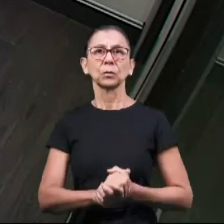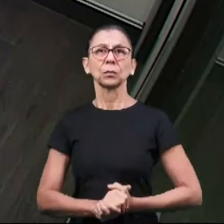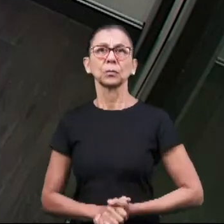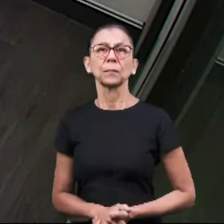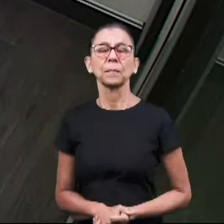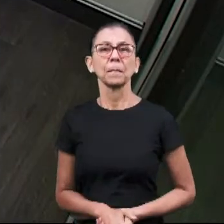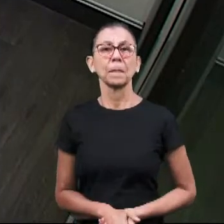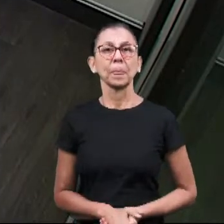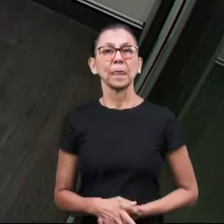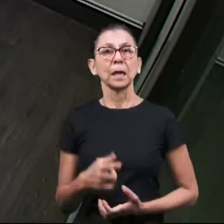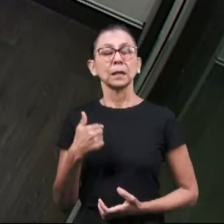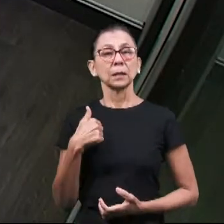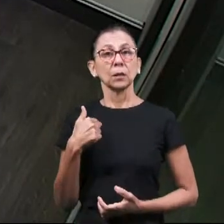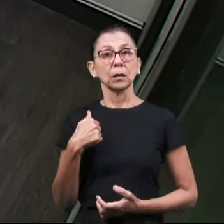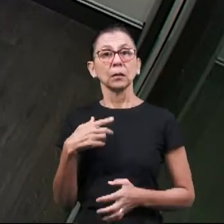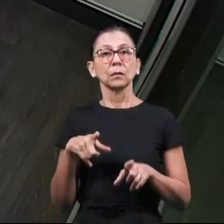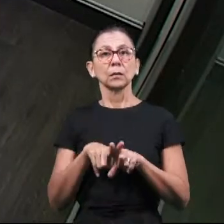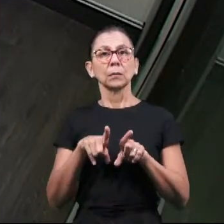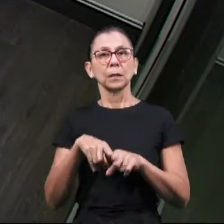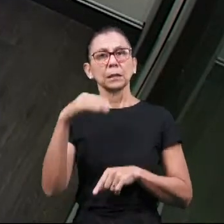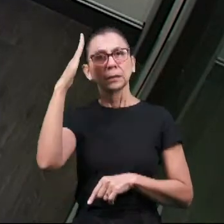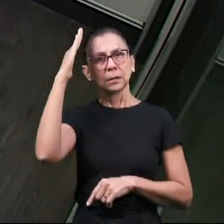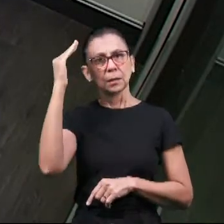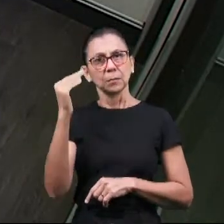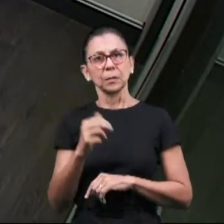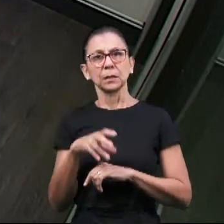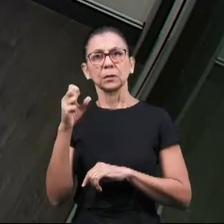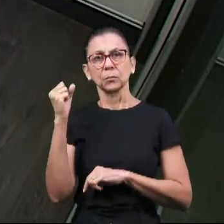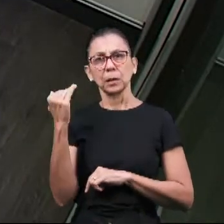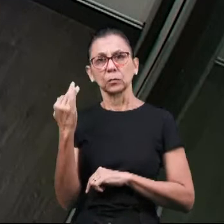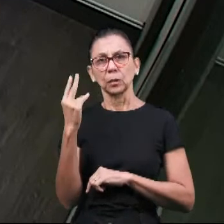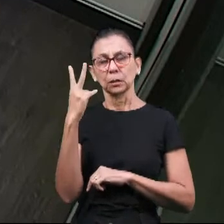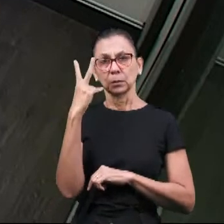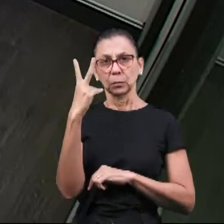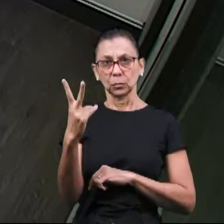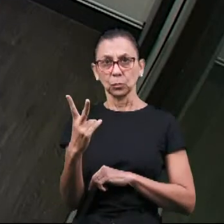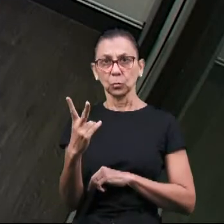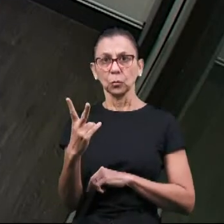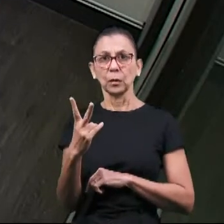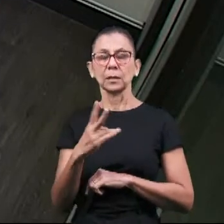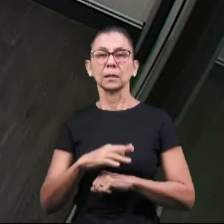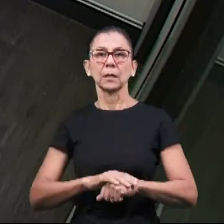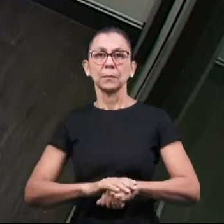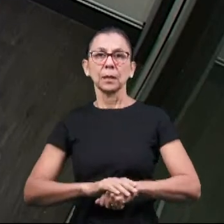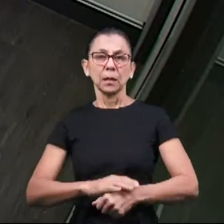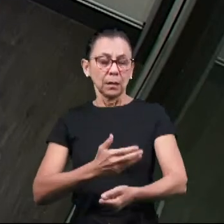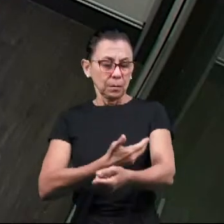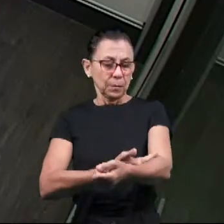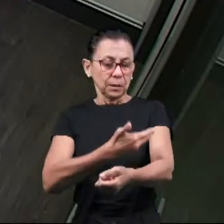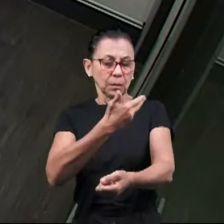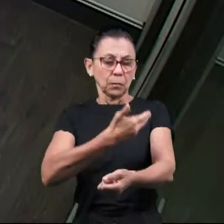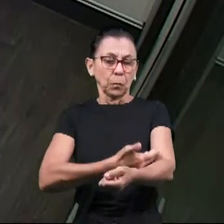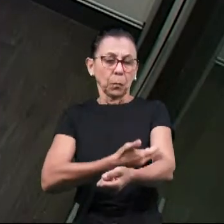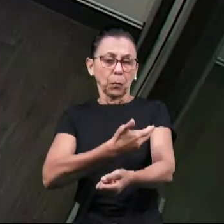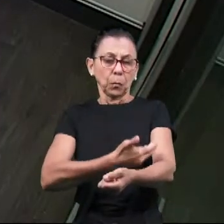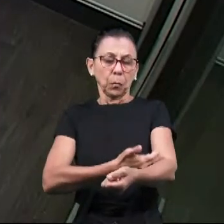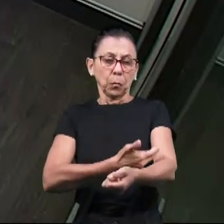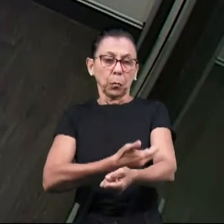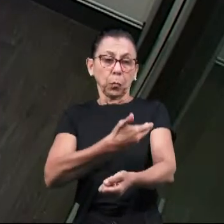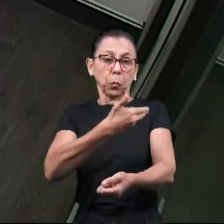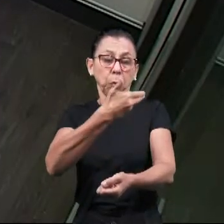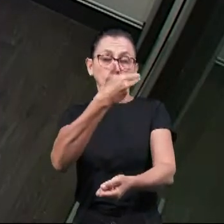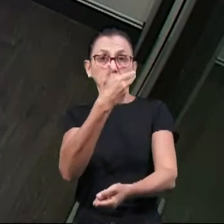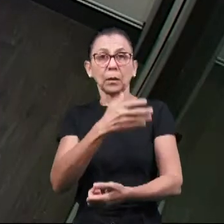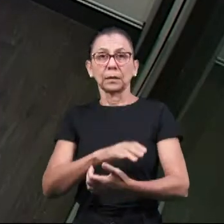subia. Então, o médico já tinha me dito, se você tiver um problema, vai ser de madrugada. Então, você já dorme assim. Senhor, se eu